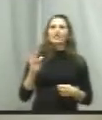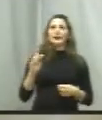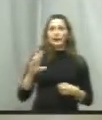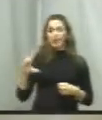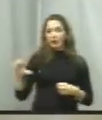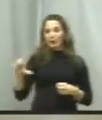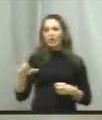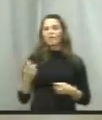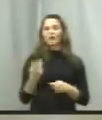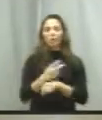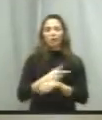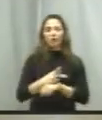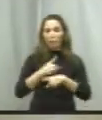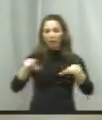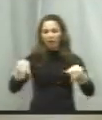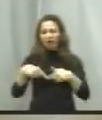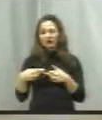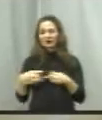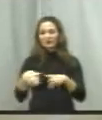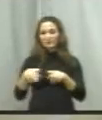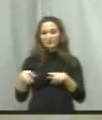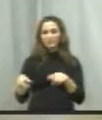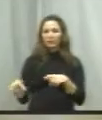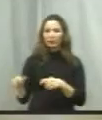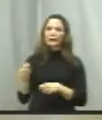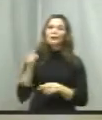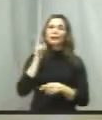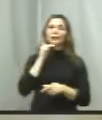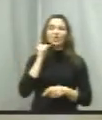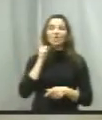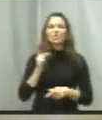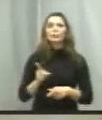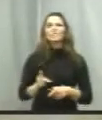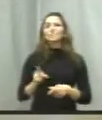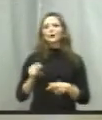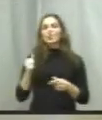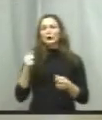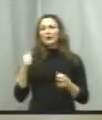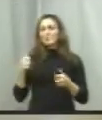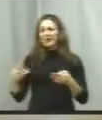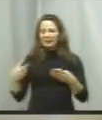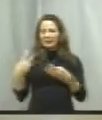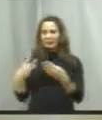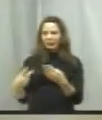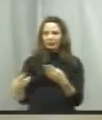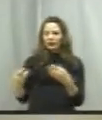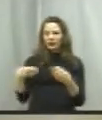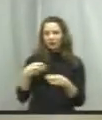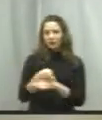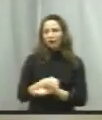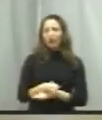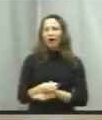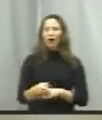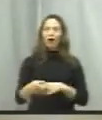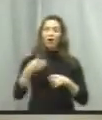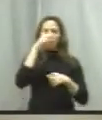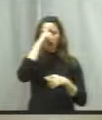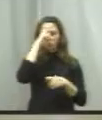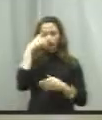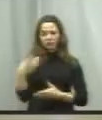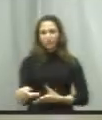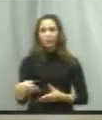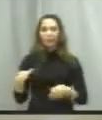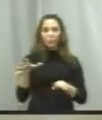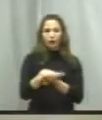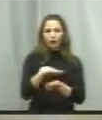fazer um trabalho, não é de internação, é um trabalho do quê? Que tem que ser feito? É um trabalho de preparação, de inclusão social.